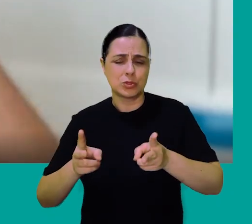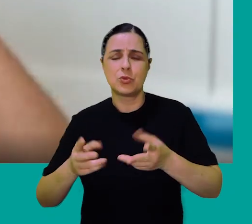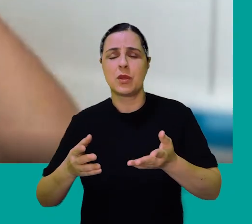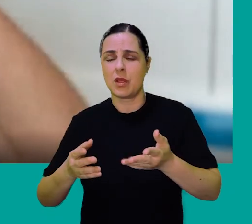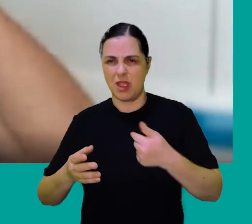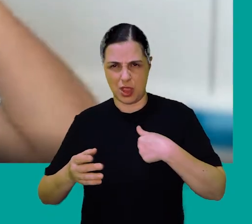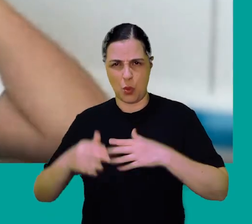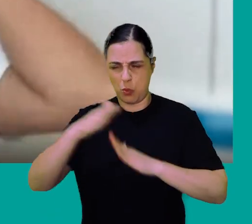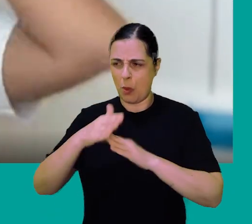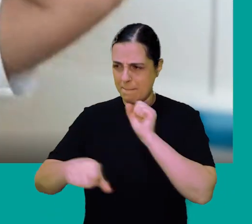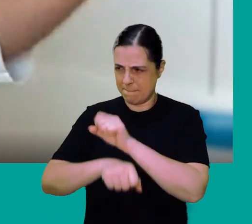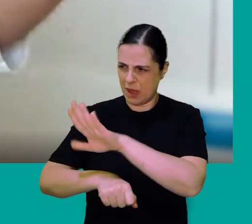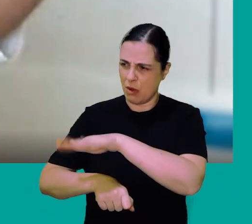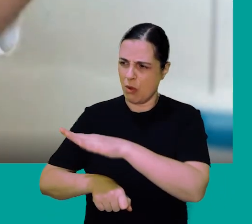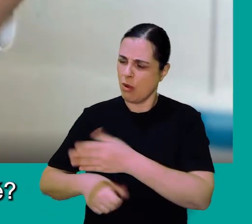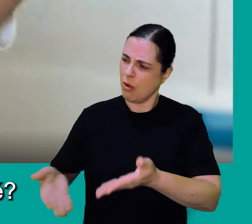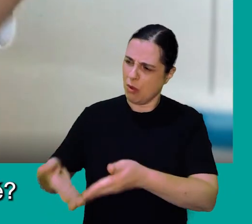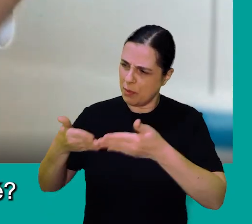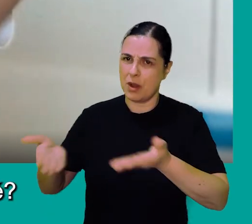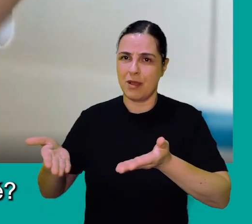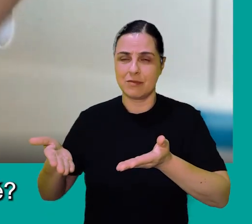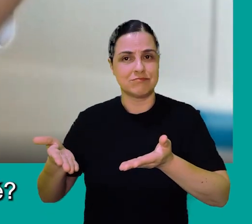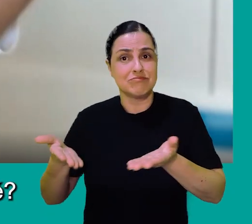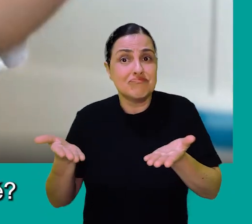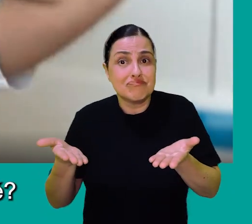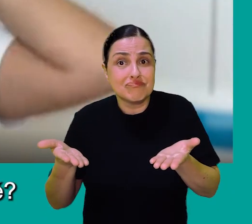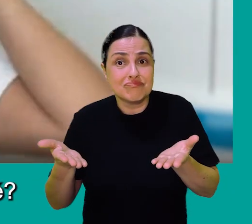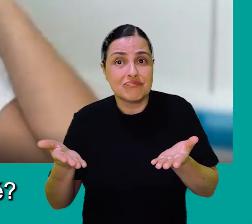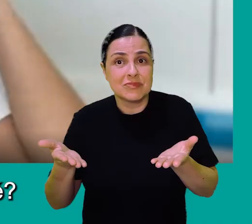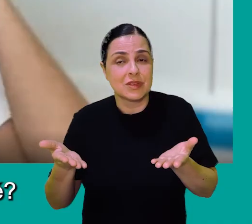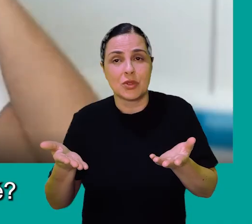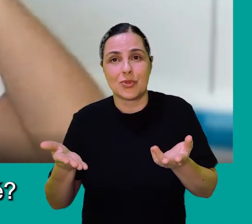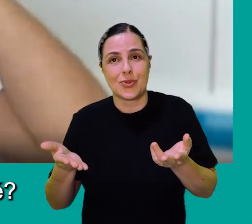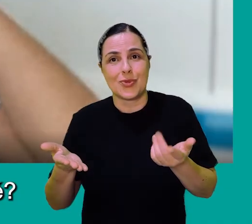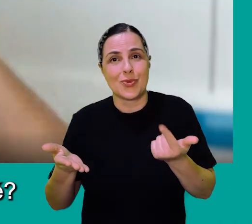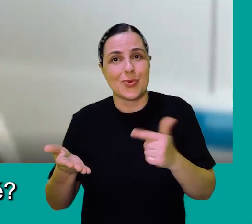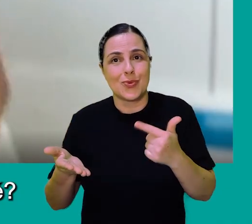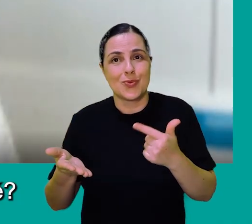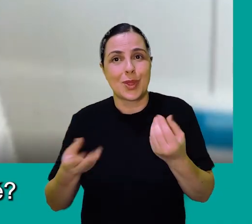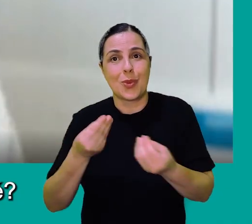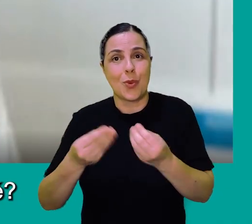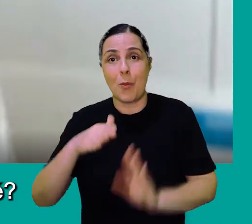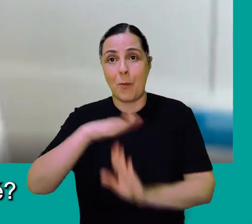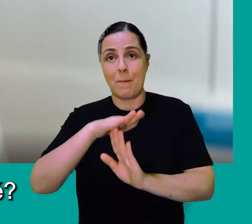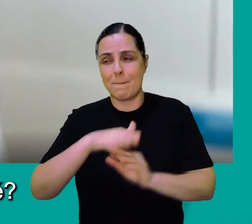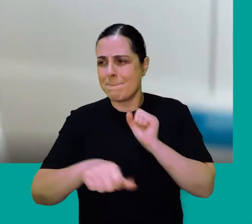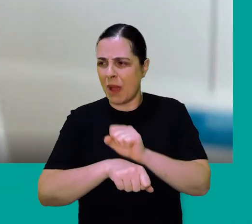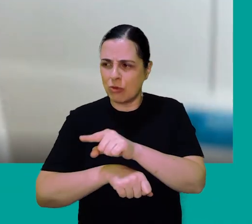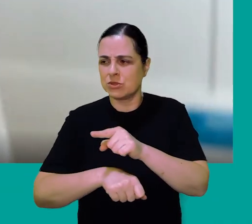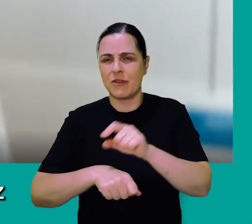falar, não, pera lá, sabe? Tipo, não tem esse espaço de pausa e reflexão ali na hora,